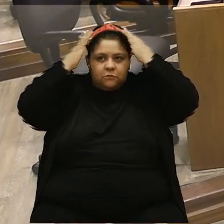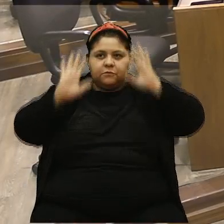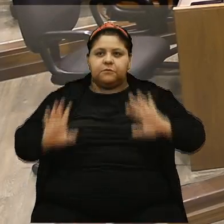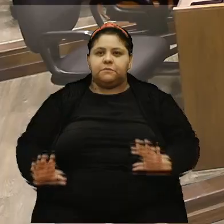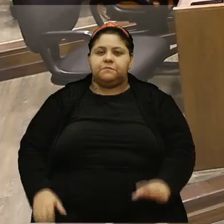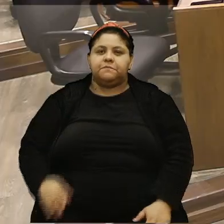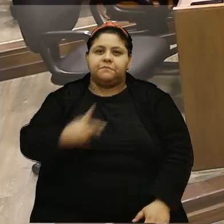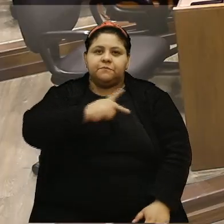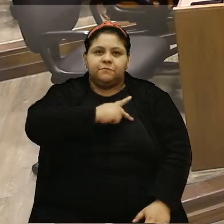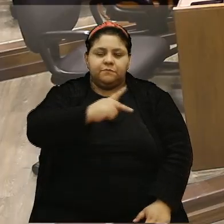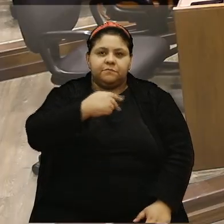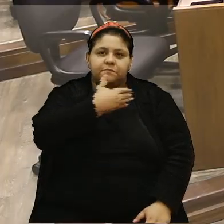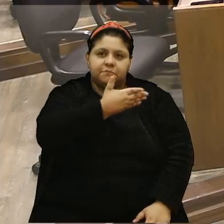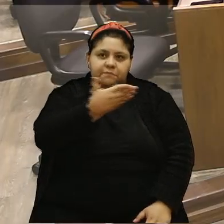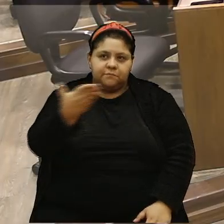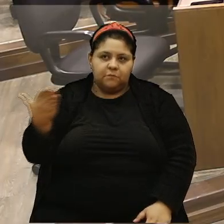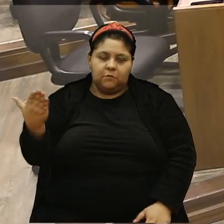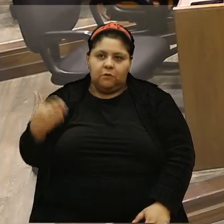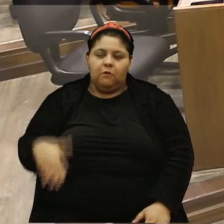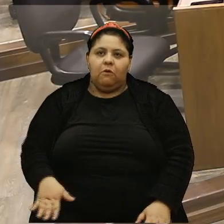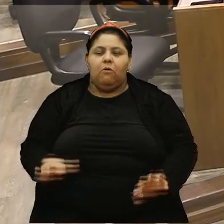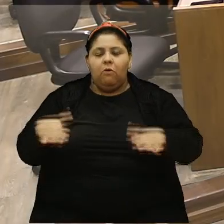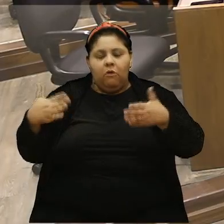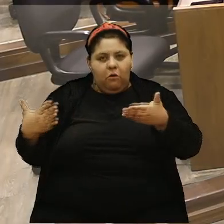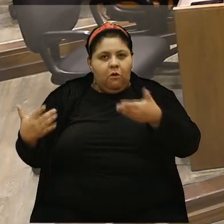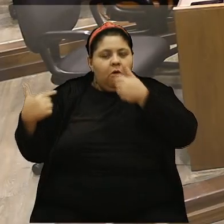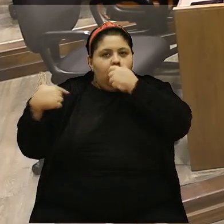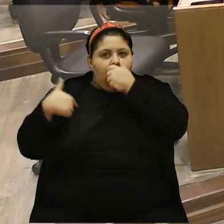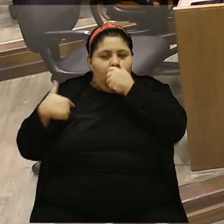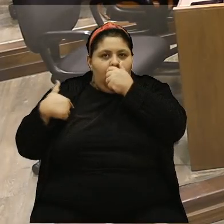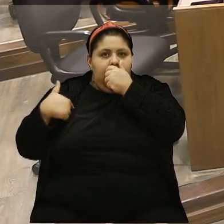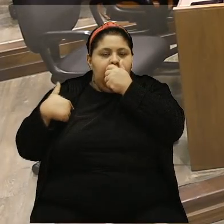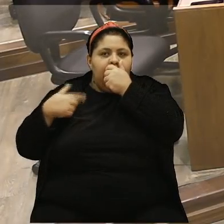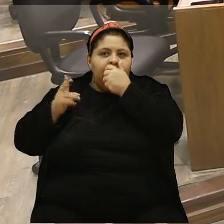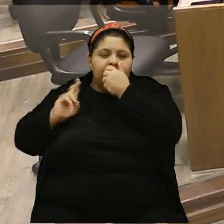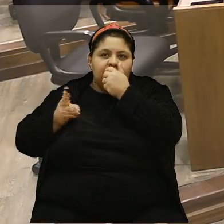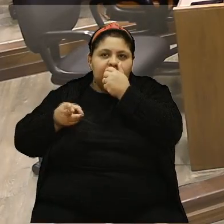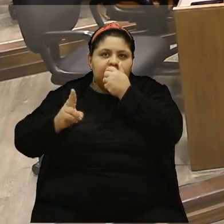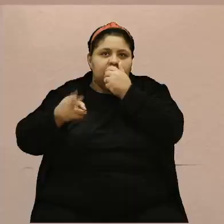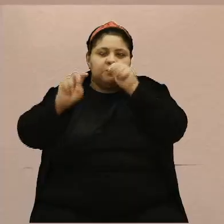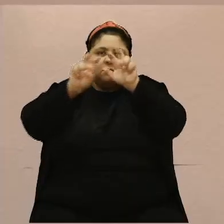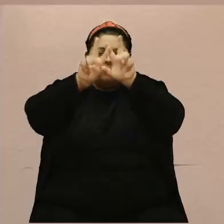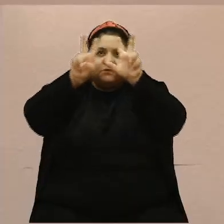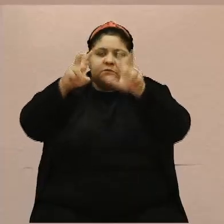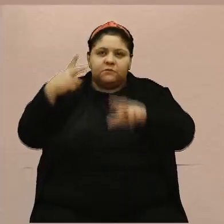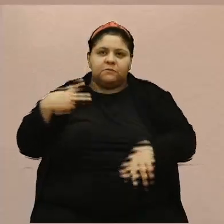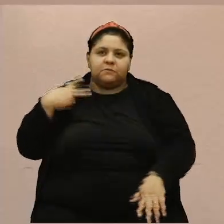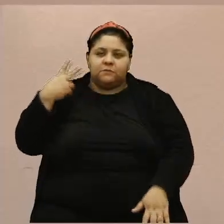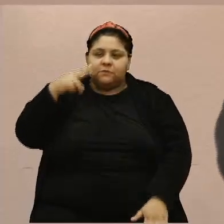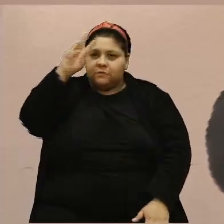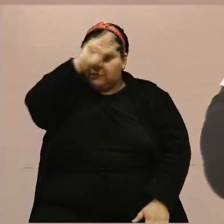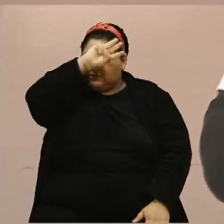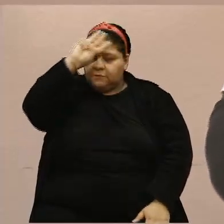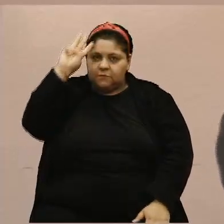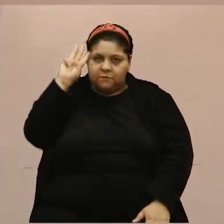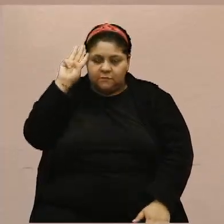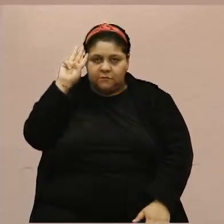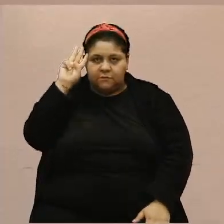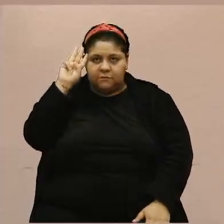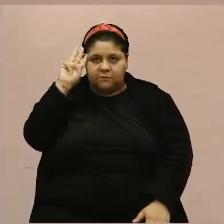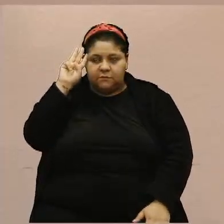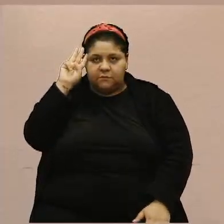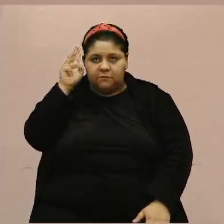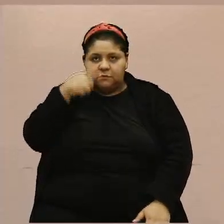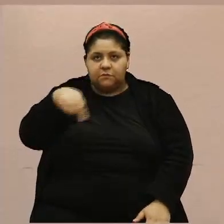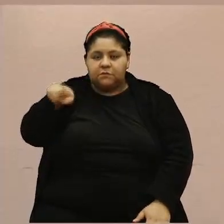Senhora Presidente, senhores vereadores, então eu vou continuar no assunto do vereador Juliano Valim, pelas questões